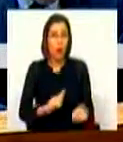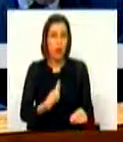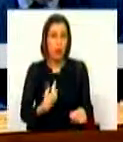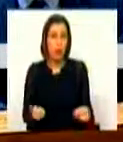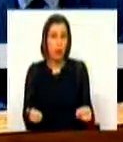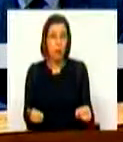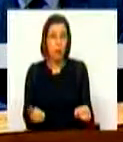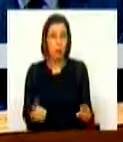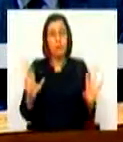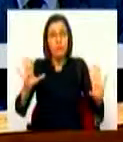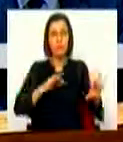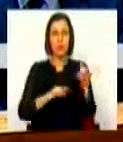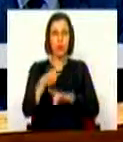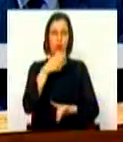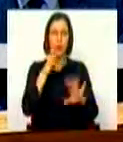preocupou. Mas,